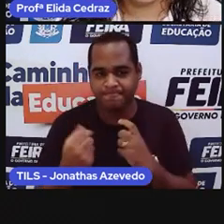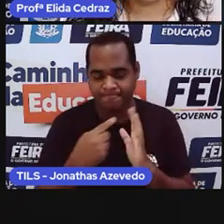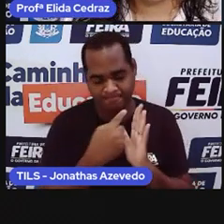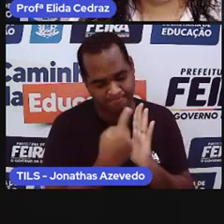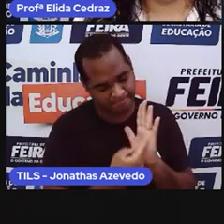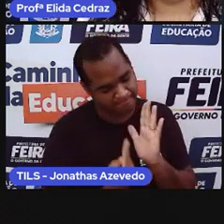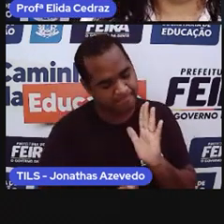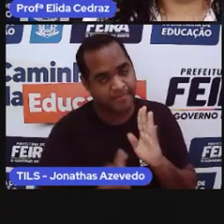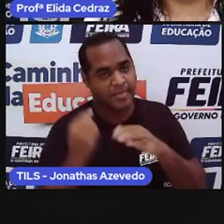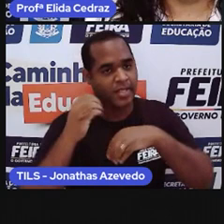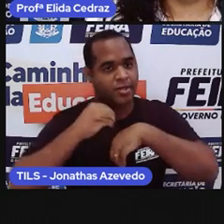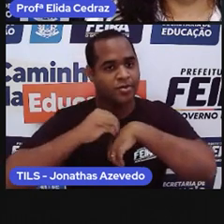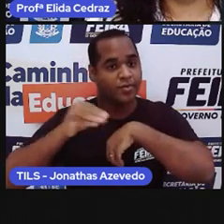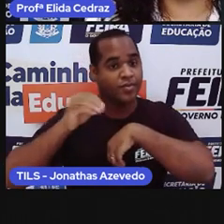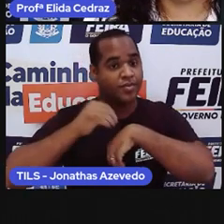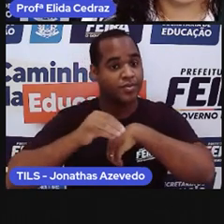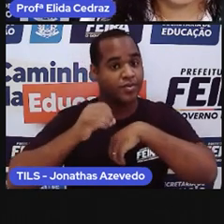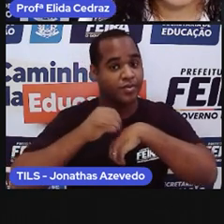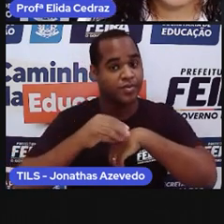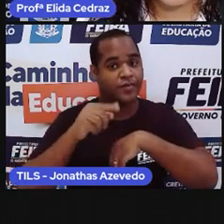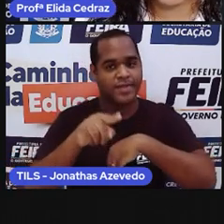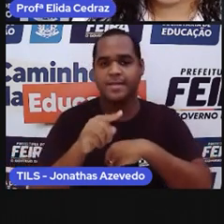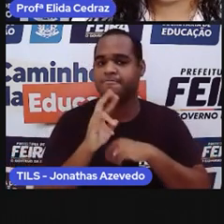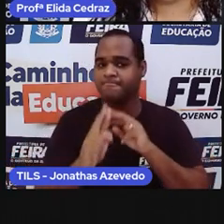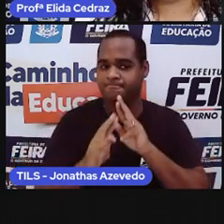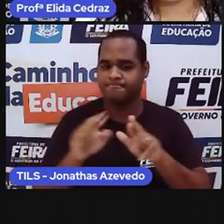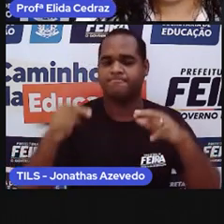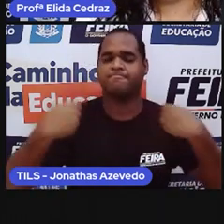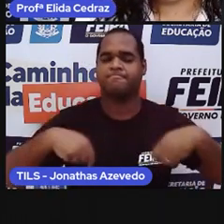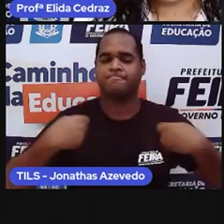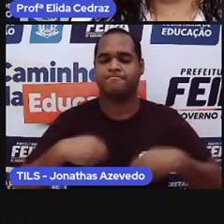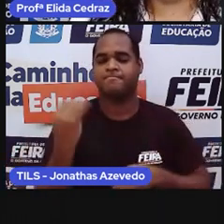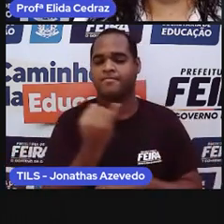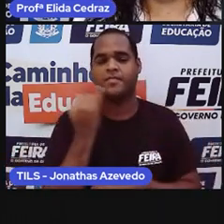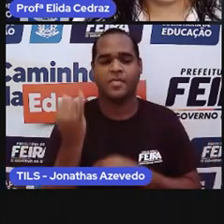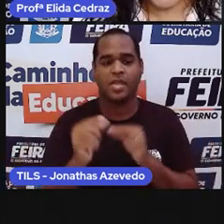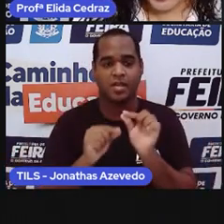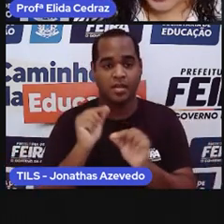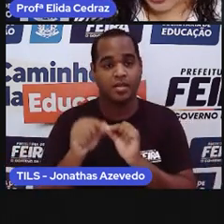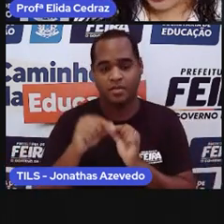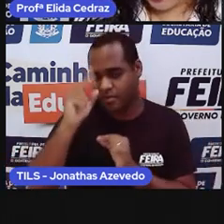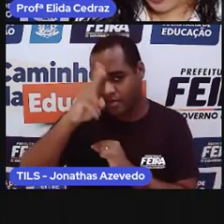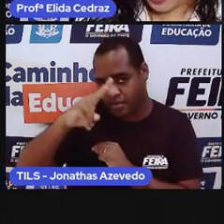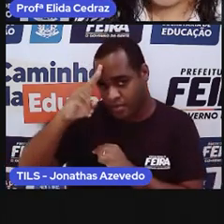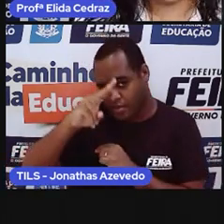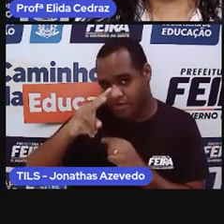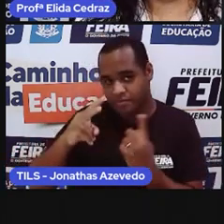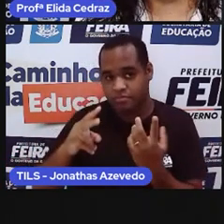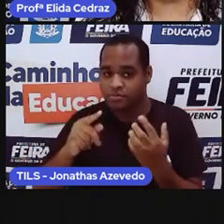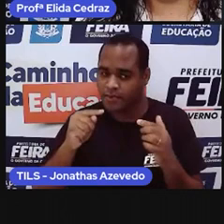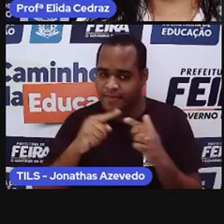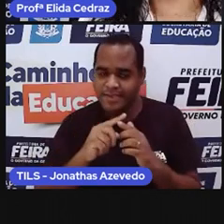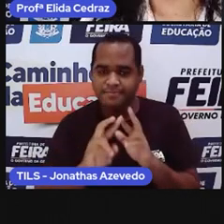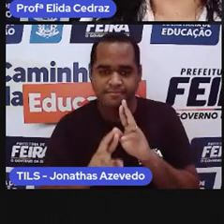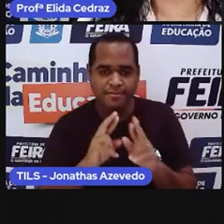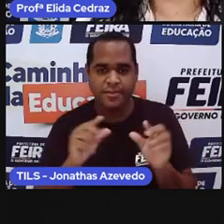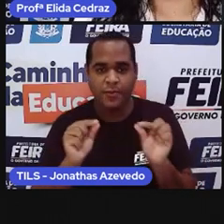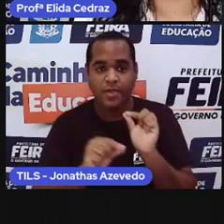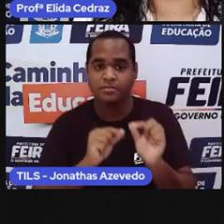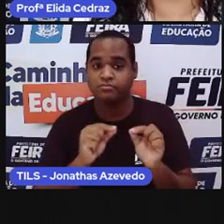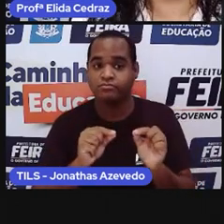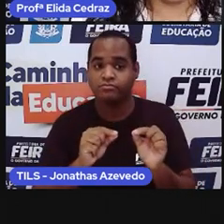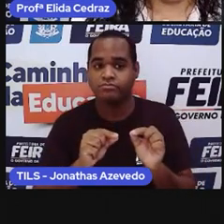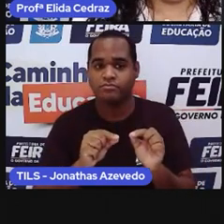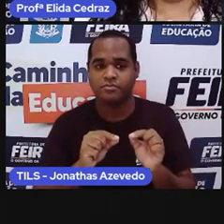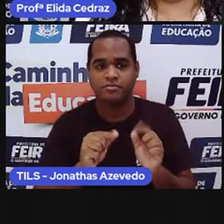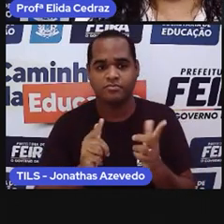caderno de orientações. No seu caderno de orientações, veio uma atividade para você fazer. Eu ainda